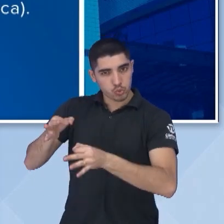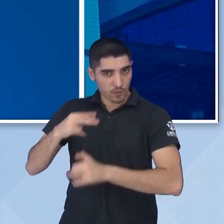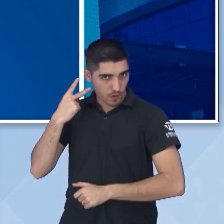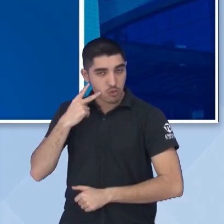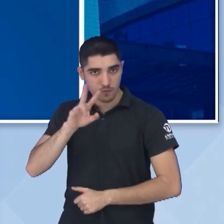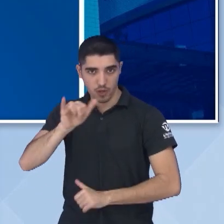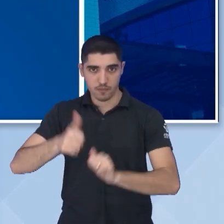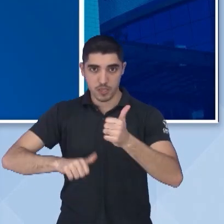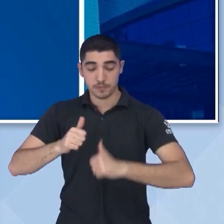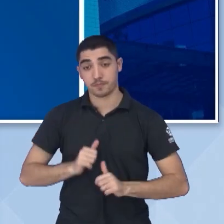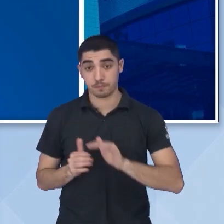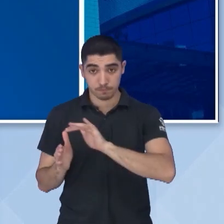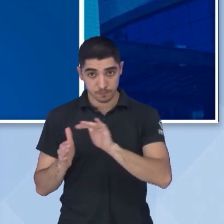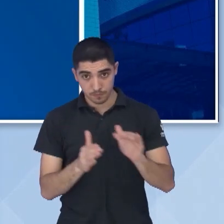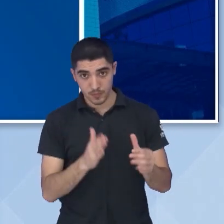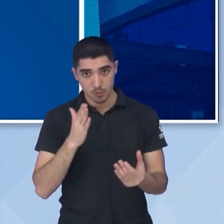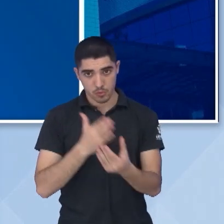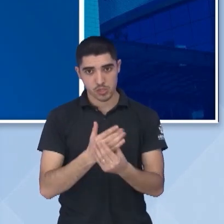Processo número